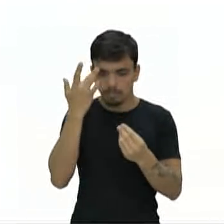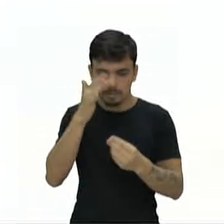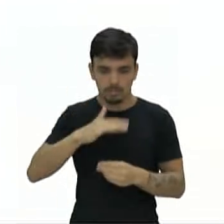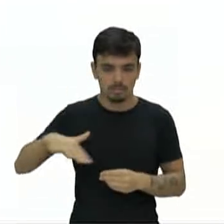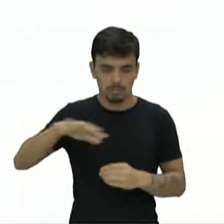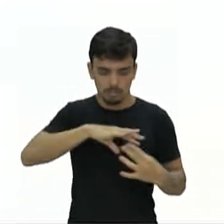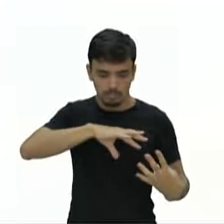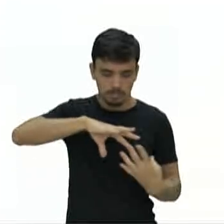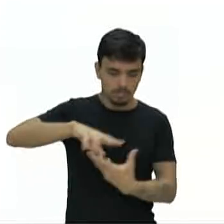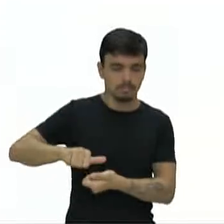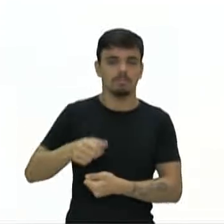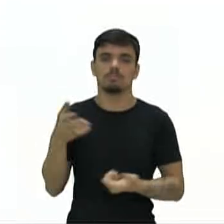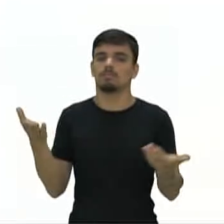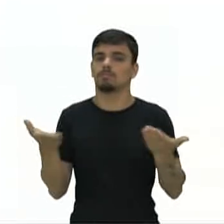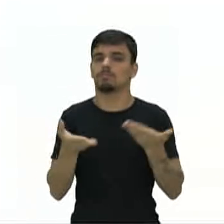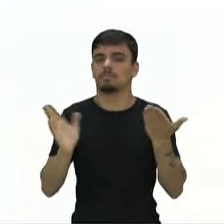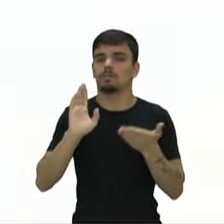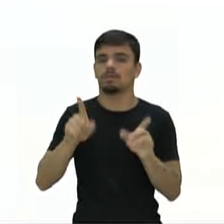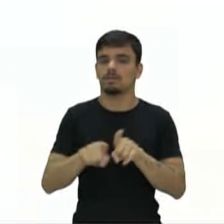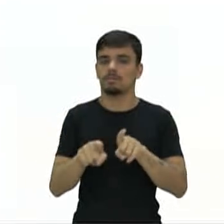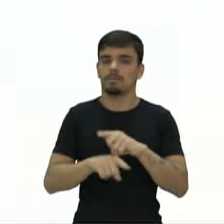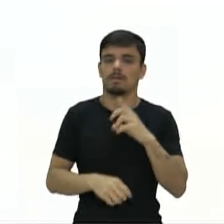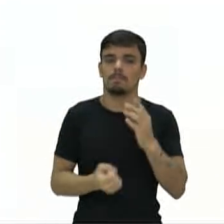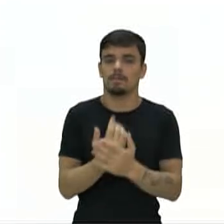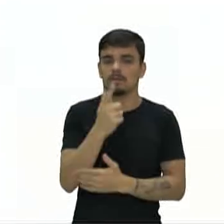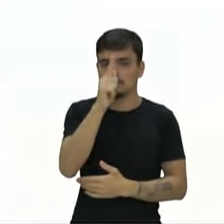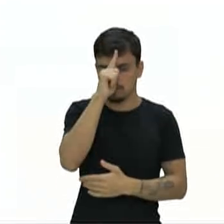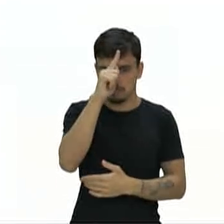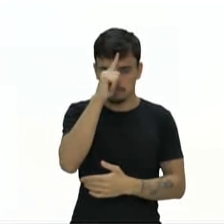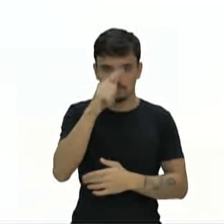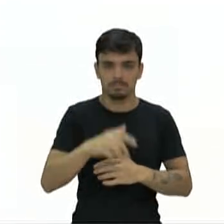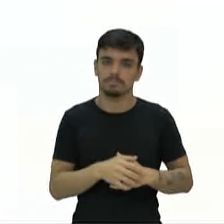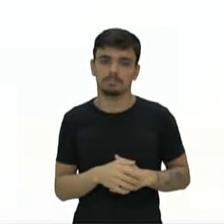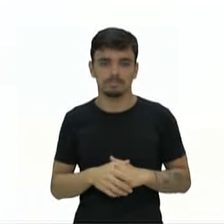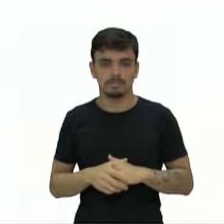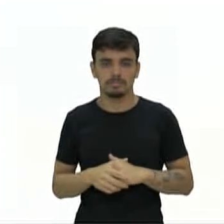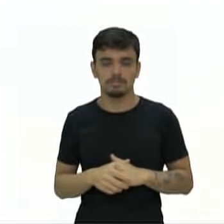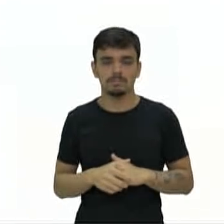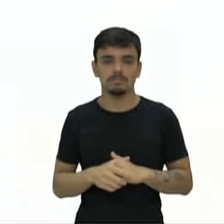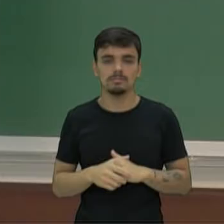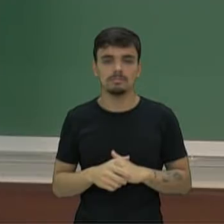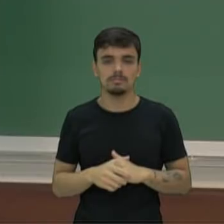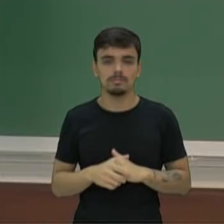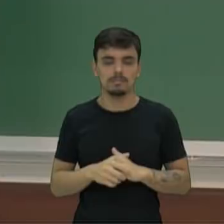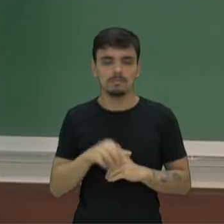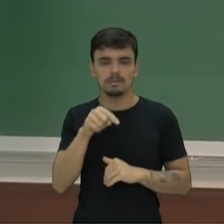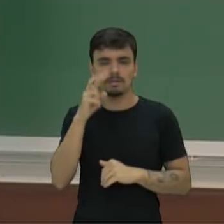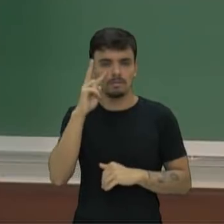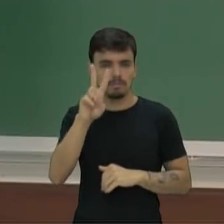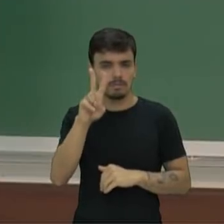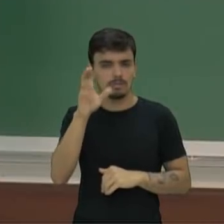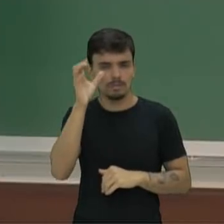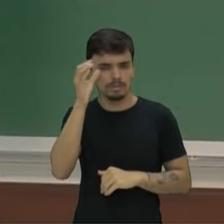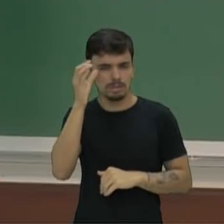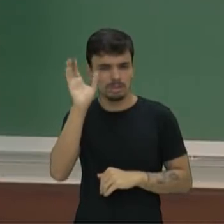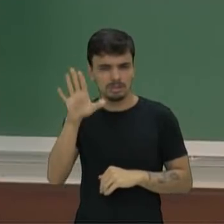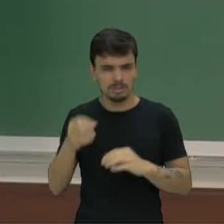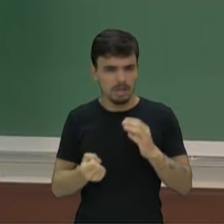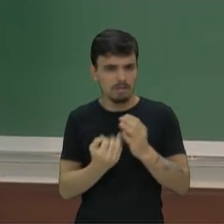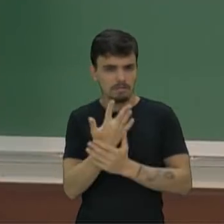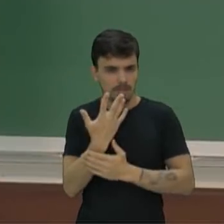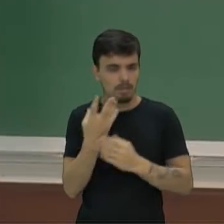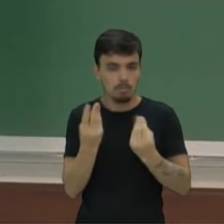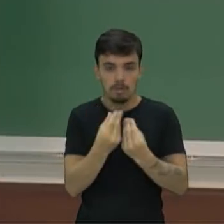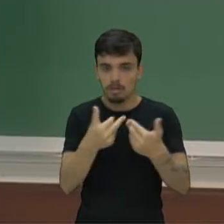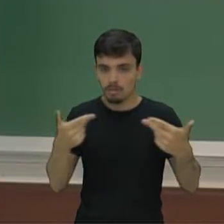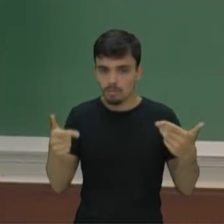mundo também é de origem grega. Ô, professor, mas os gregos inventaram tudo? Não, não inventaram tudo não. Vocês viram que na China inventaram muita coisa também, não foi?